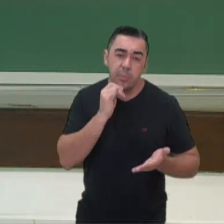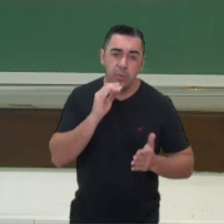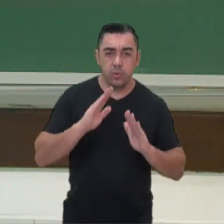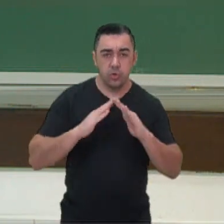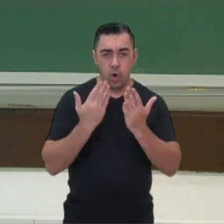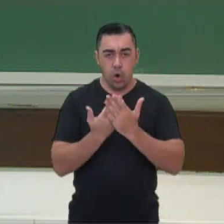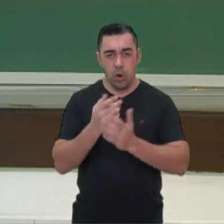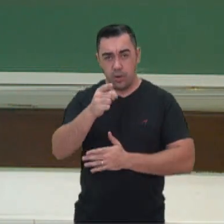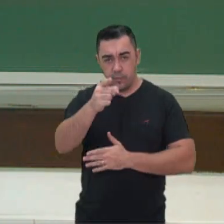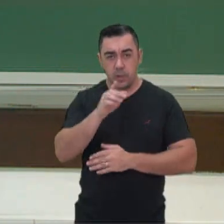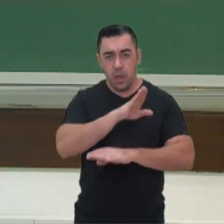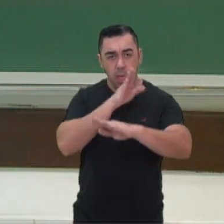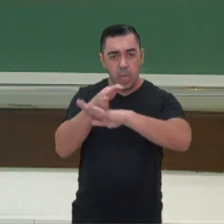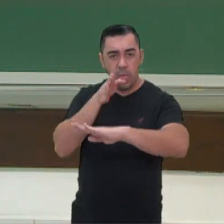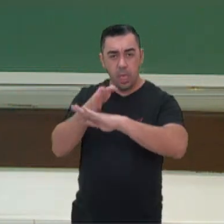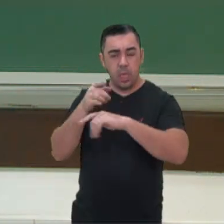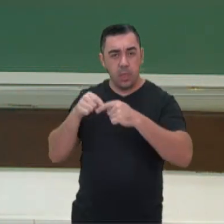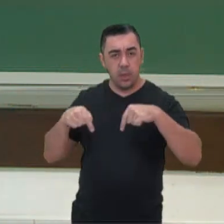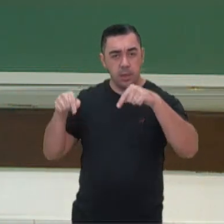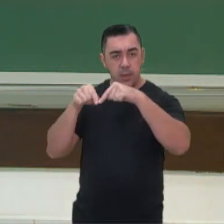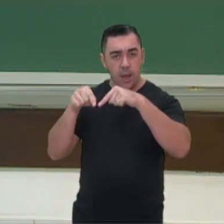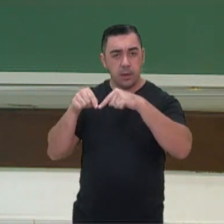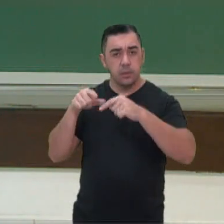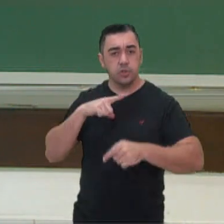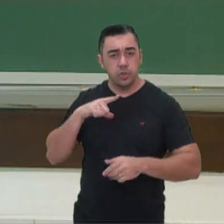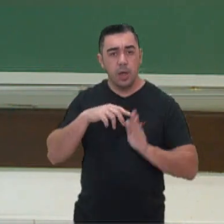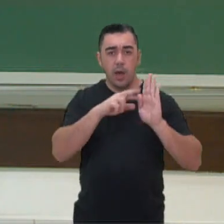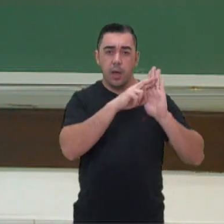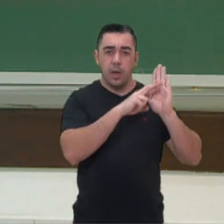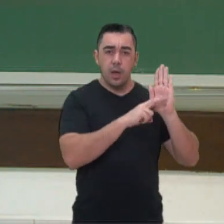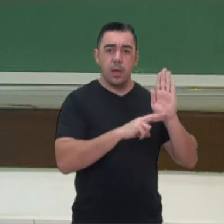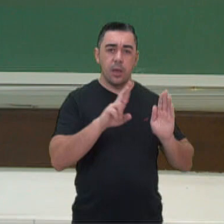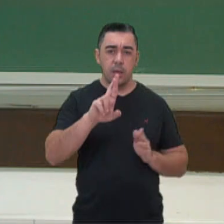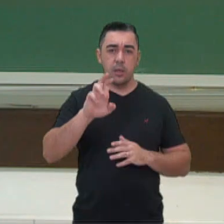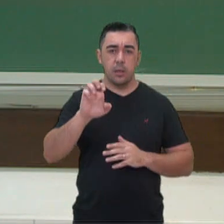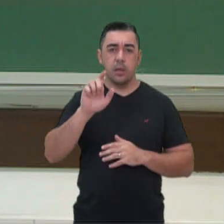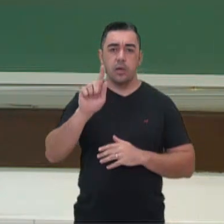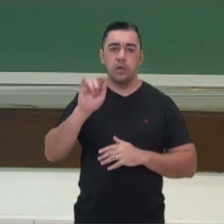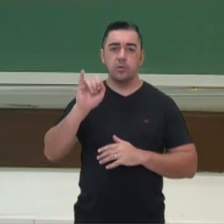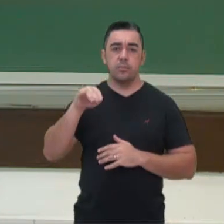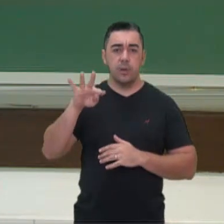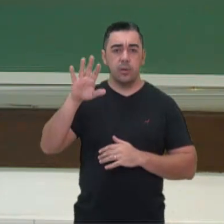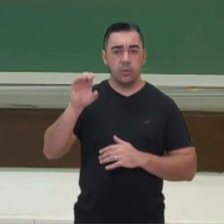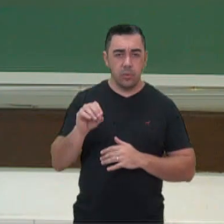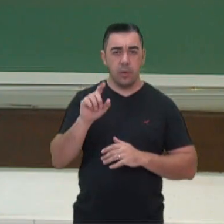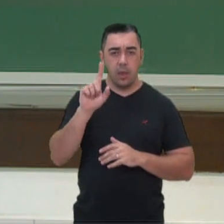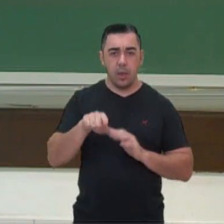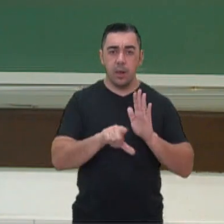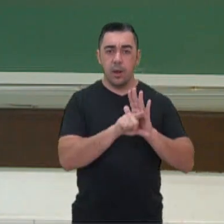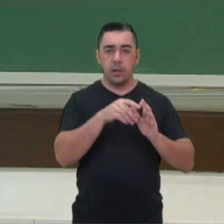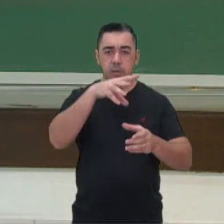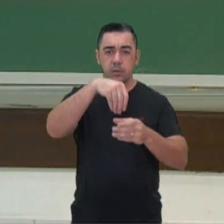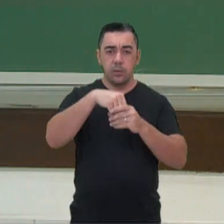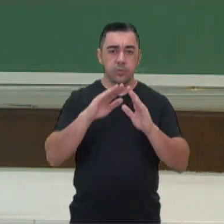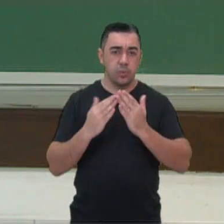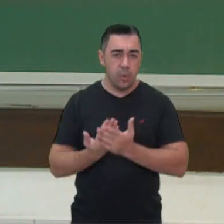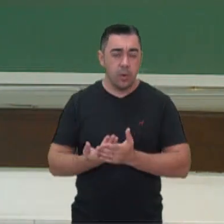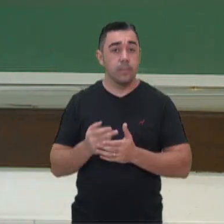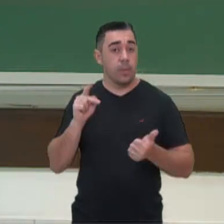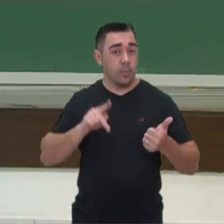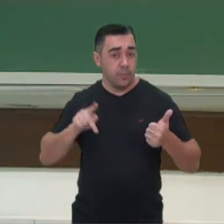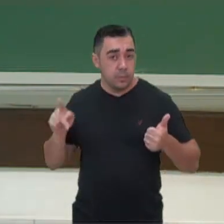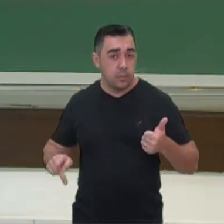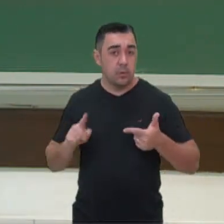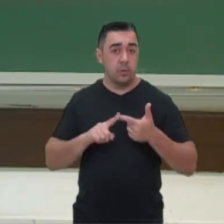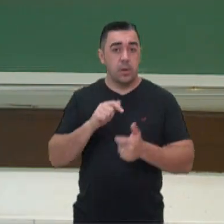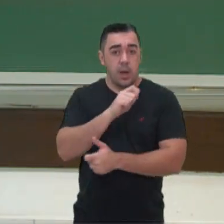escola, quando você ia para a sala de aula, não existia um regimento, então um código de comportamento para professores, para alunos